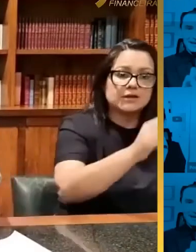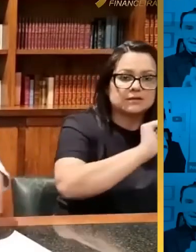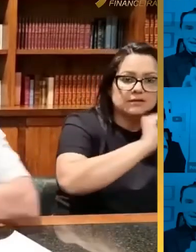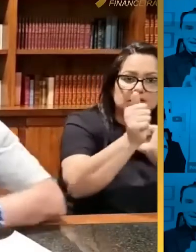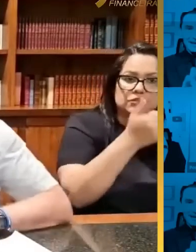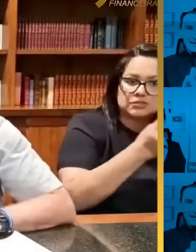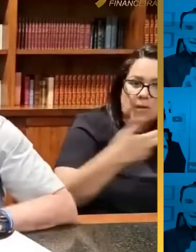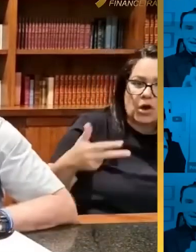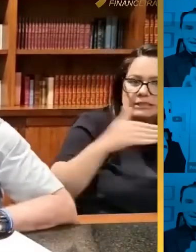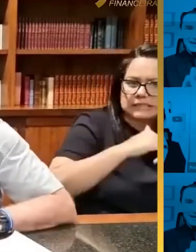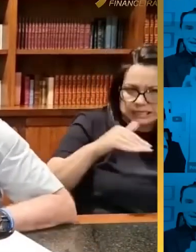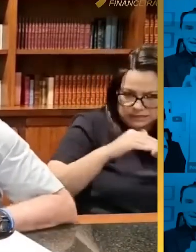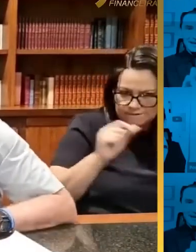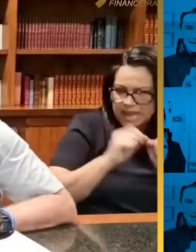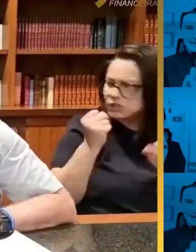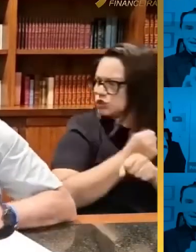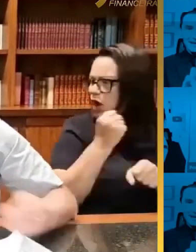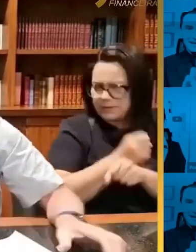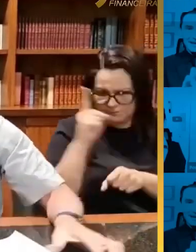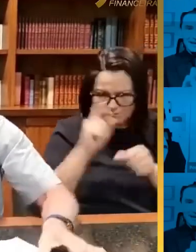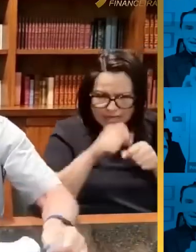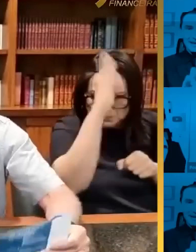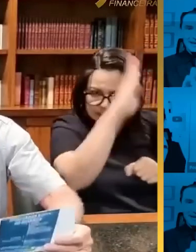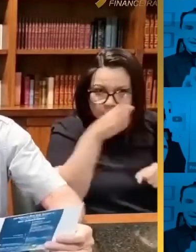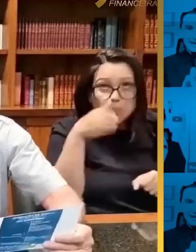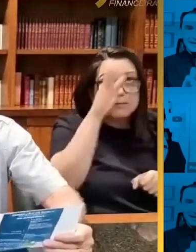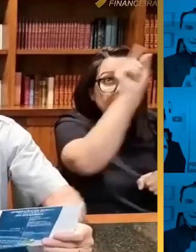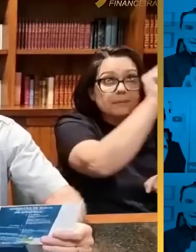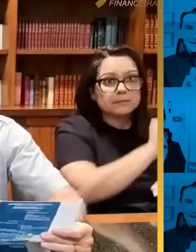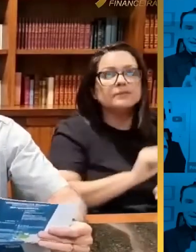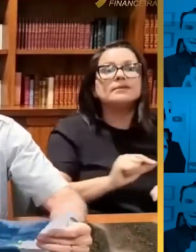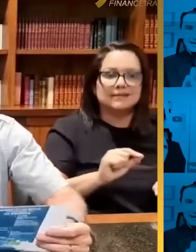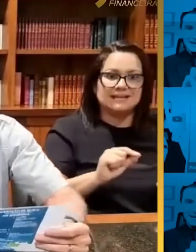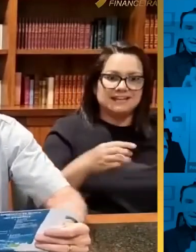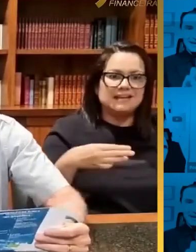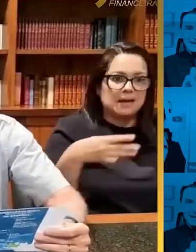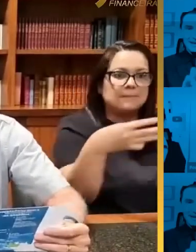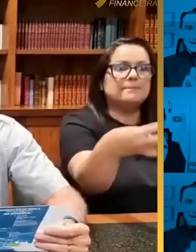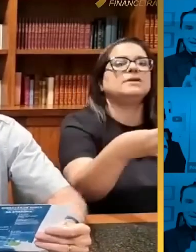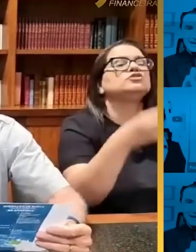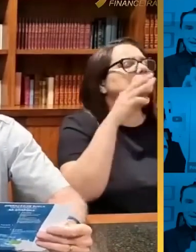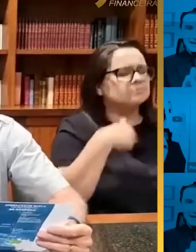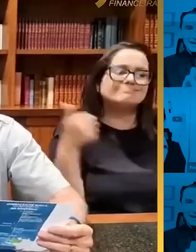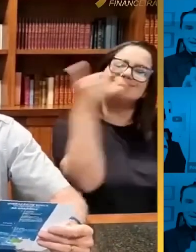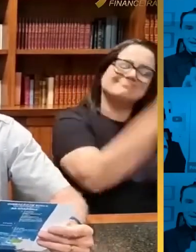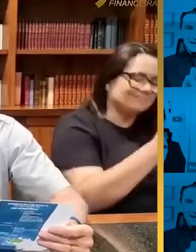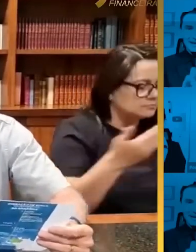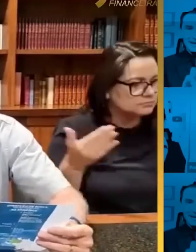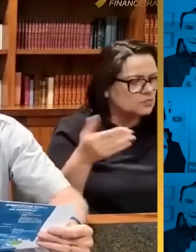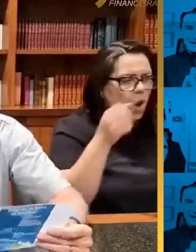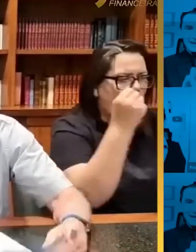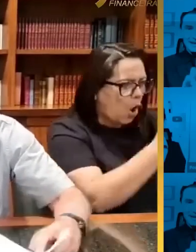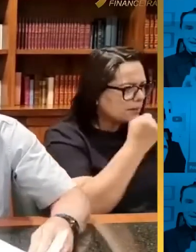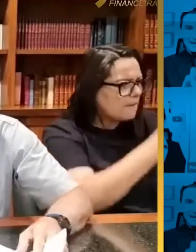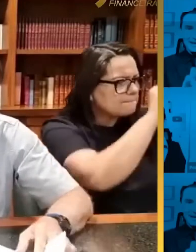Esporte, agora a Secretaria, fazia obras. Vocês faziam obras pelo Brasil, Marcelo? Presidente, a gente pegou o Ministério com 4.200 obras paradas.